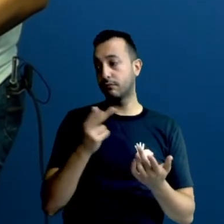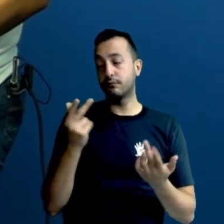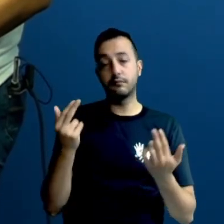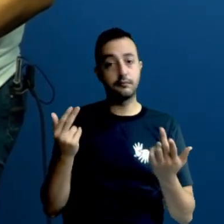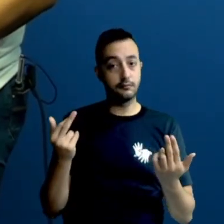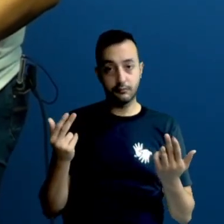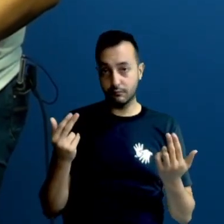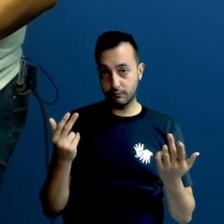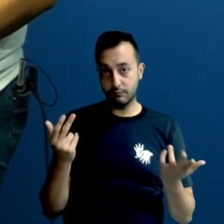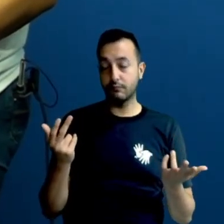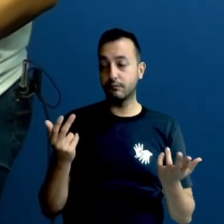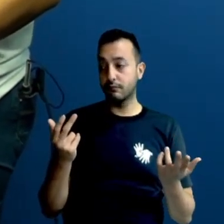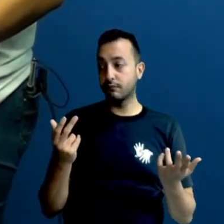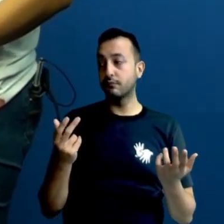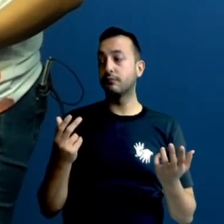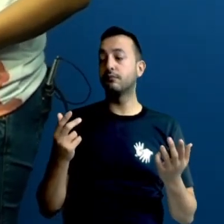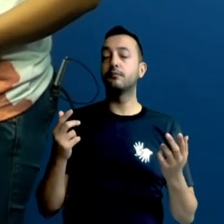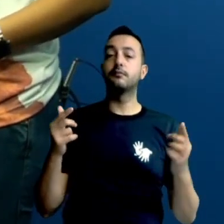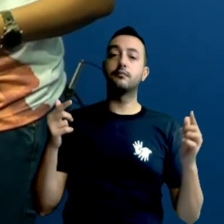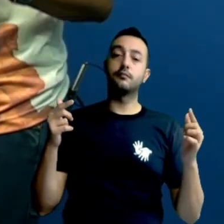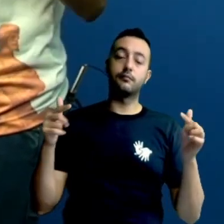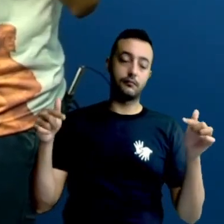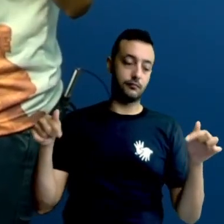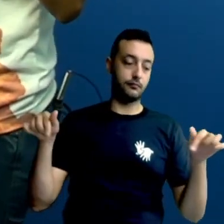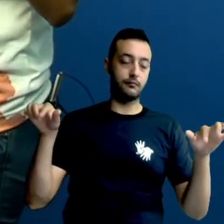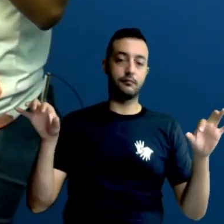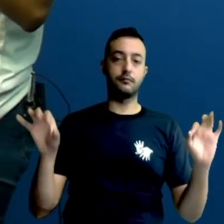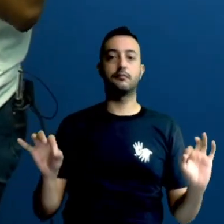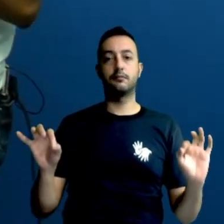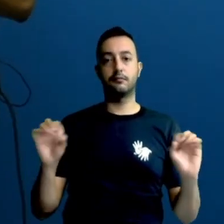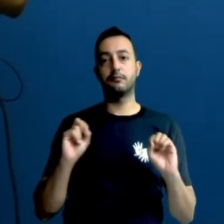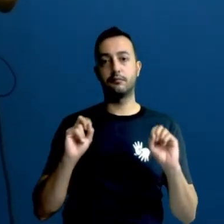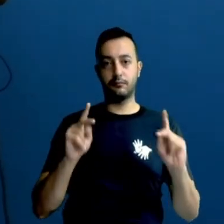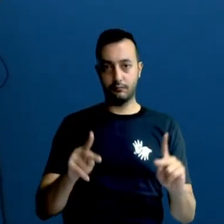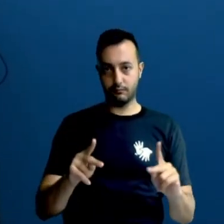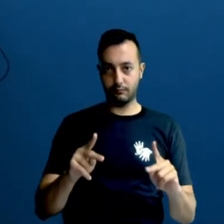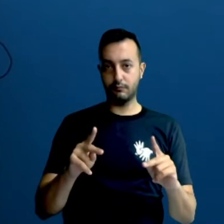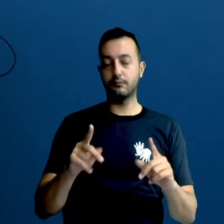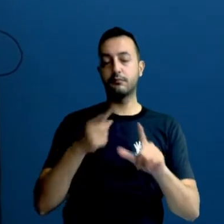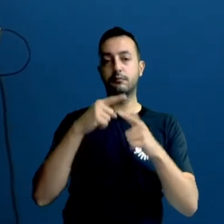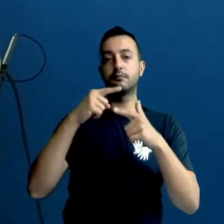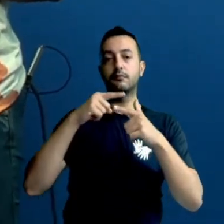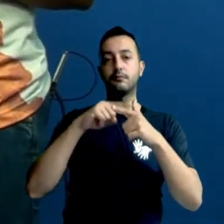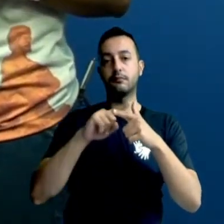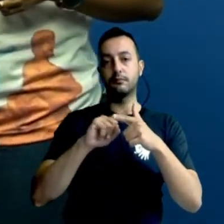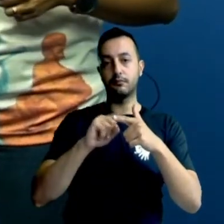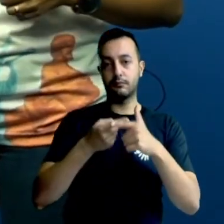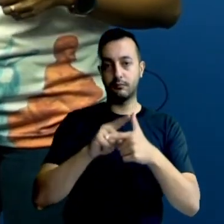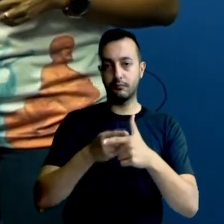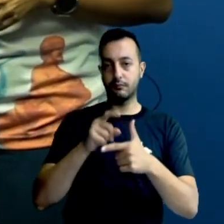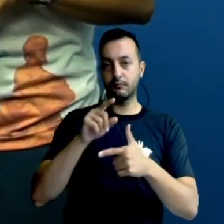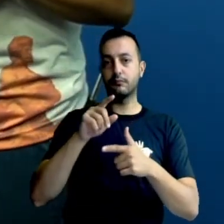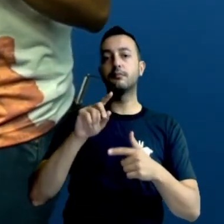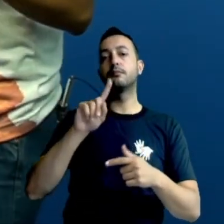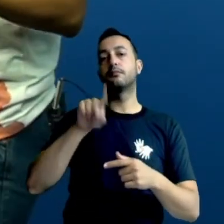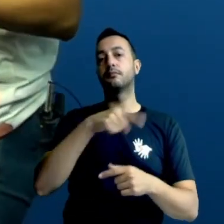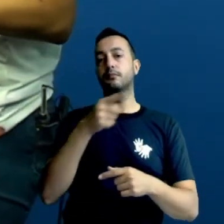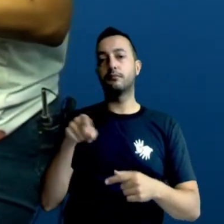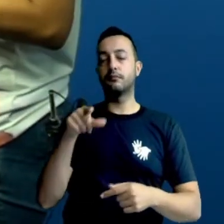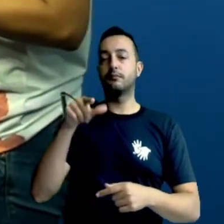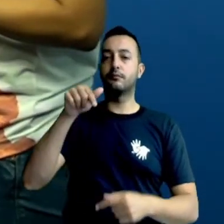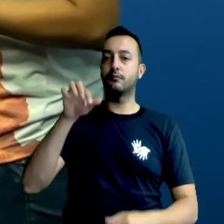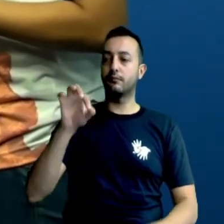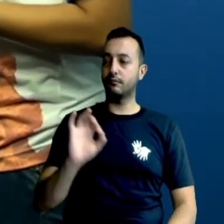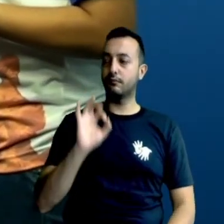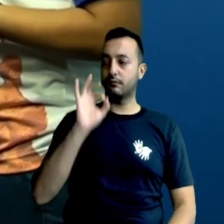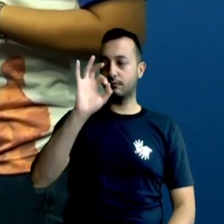medida, então nós temos 70 para cada um, ok? E o ângulo alfa é de 70 graus. Tem um monte